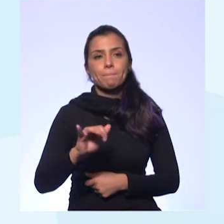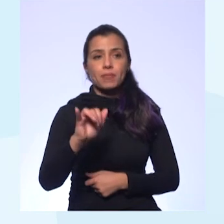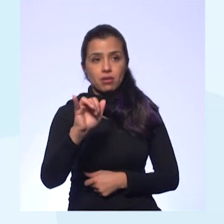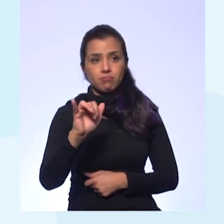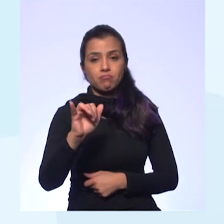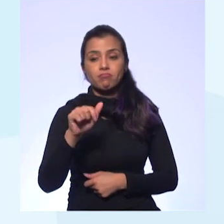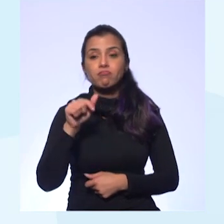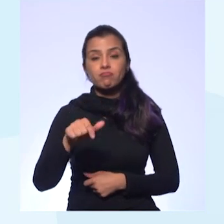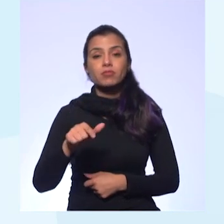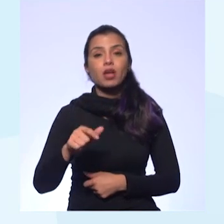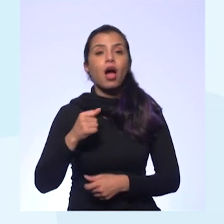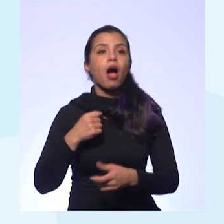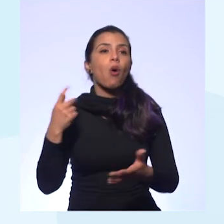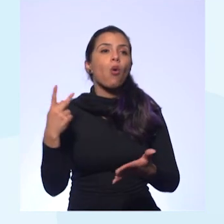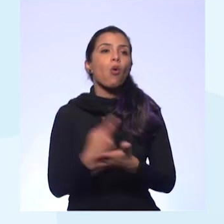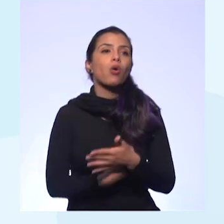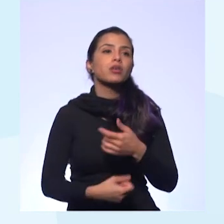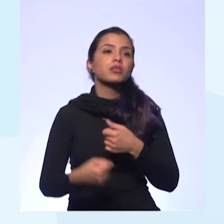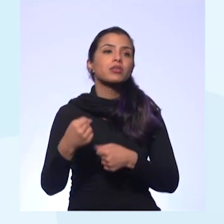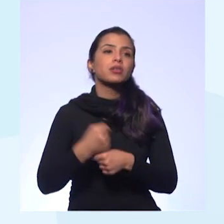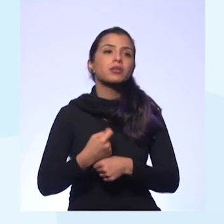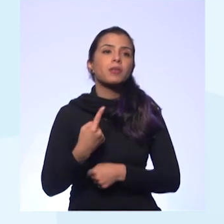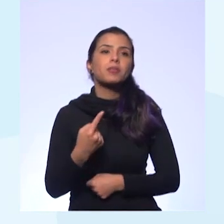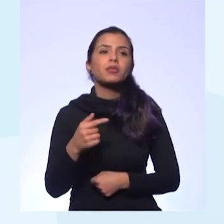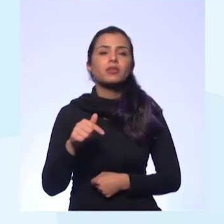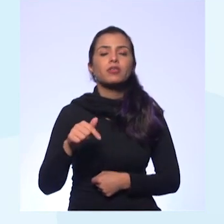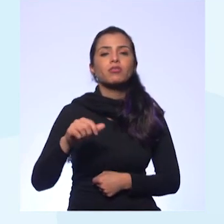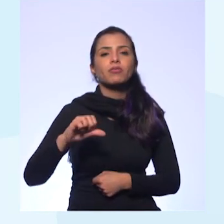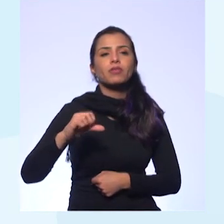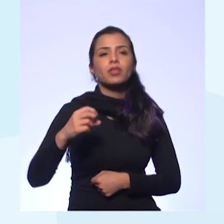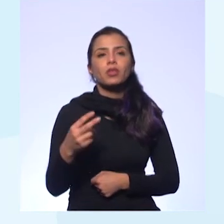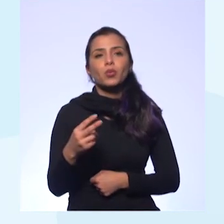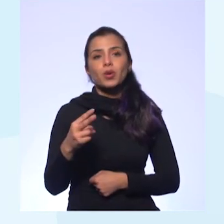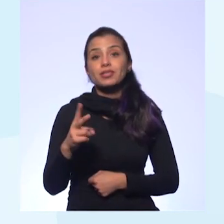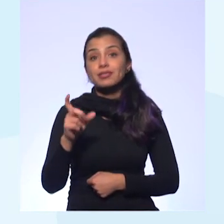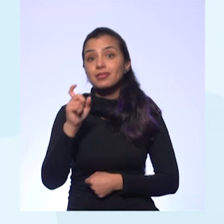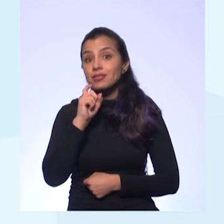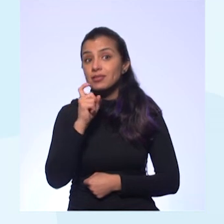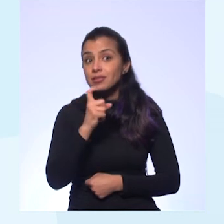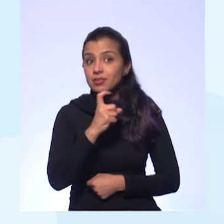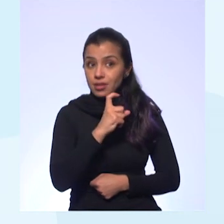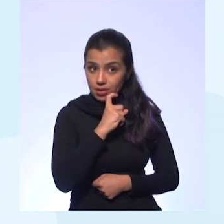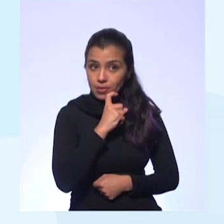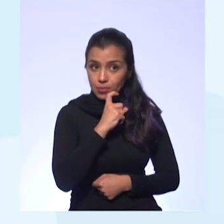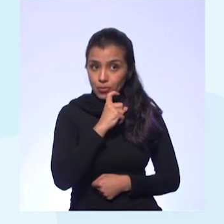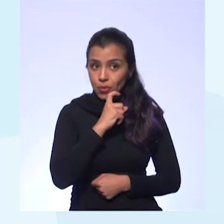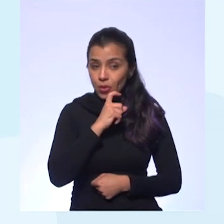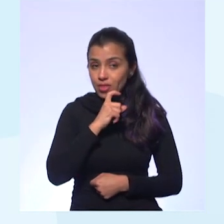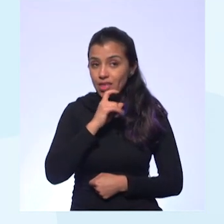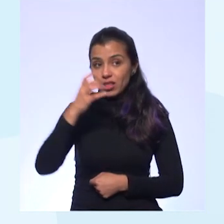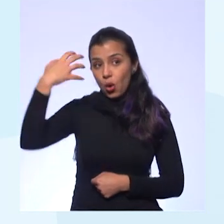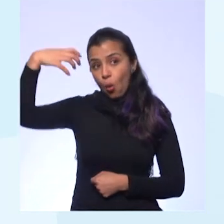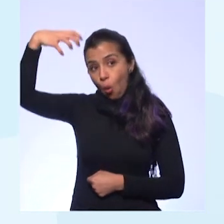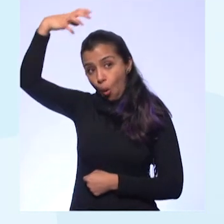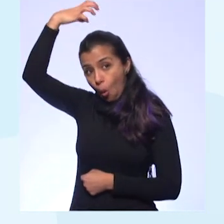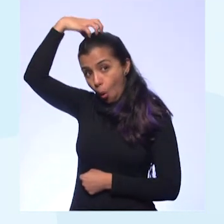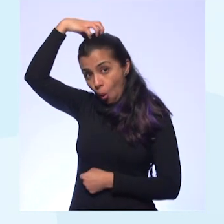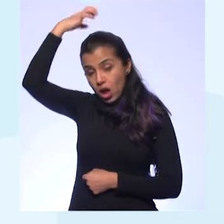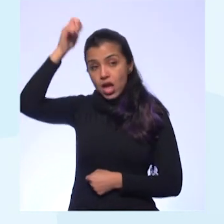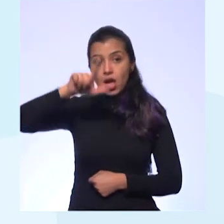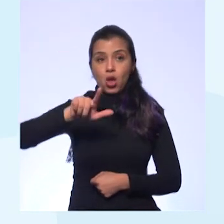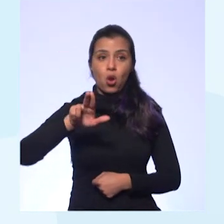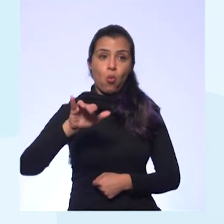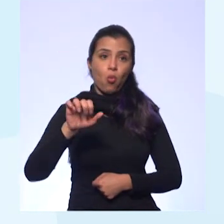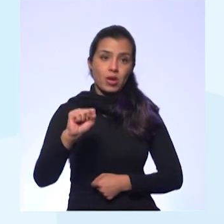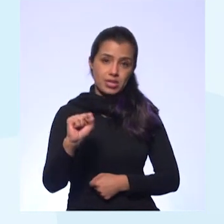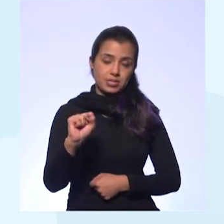da Batalha de Valmy, dessa guerra que começou a acontecer, dessas monarquias mobilizadas contra a Revolução Francesa, é